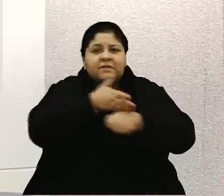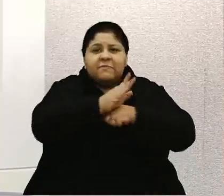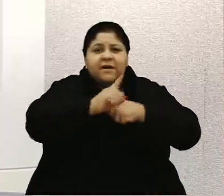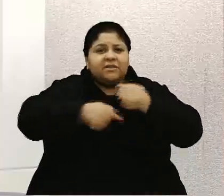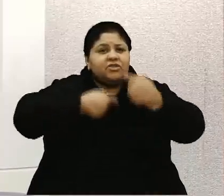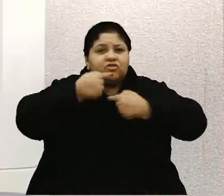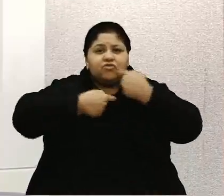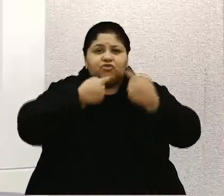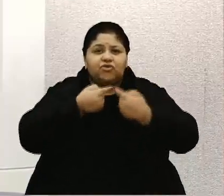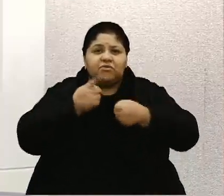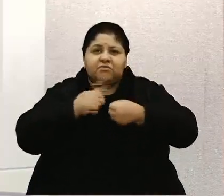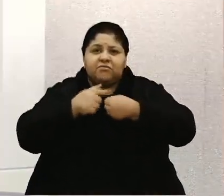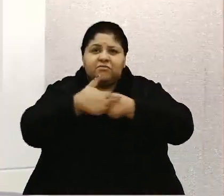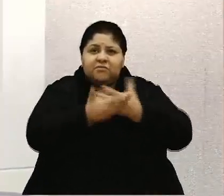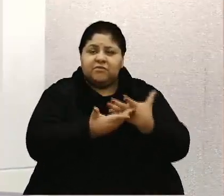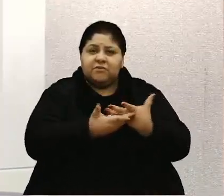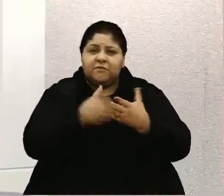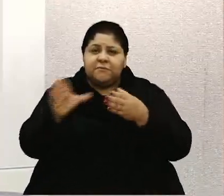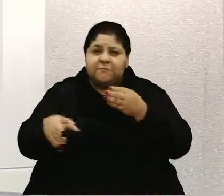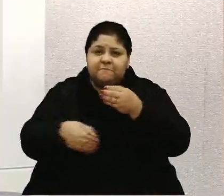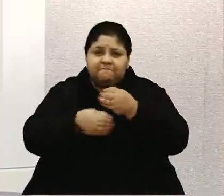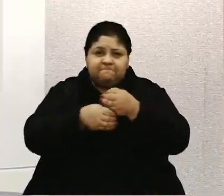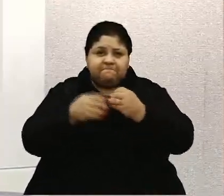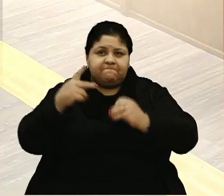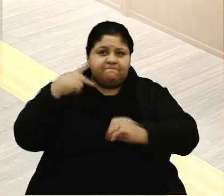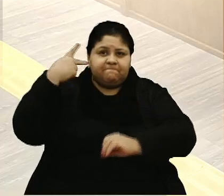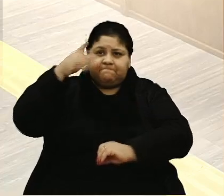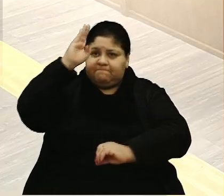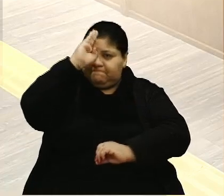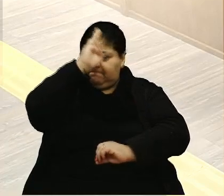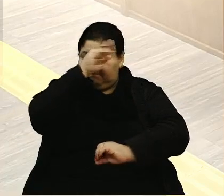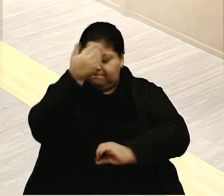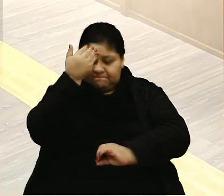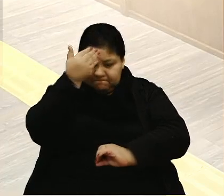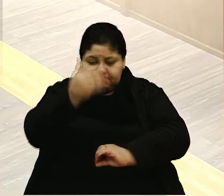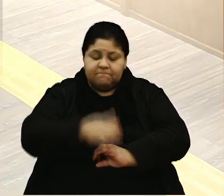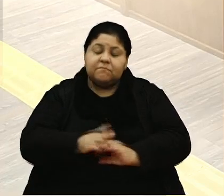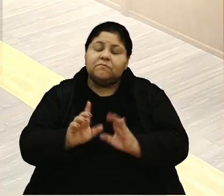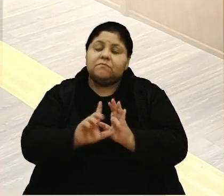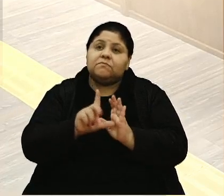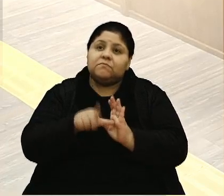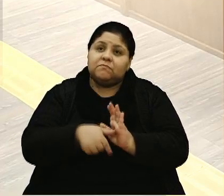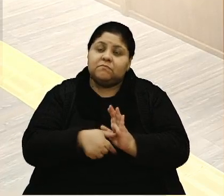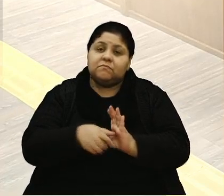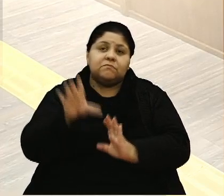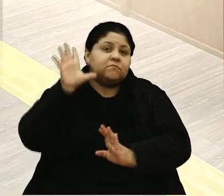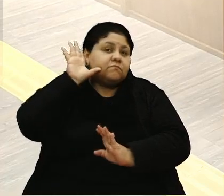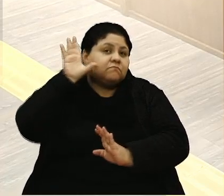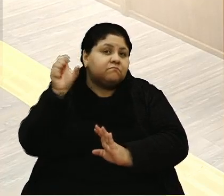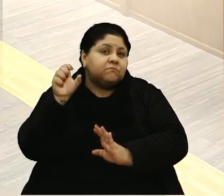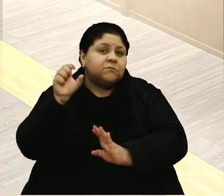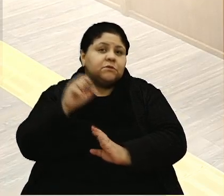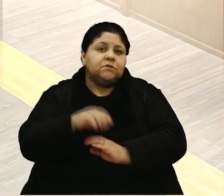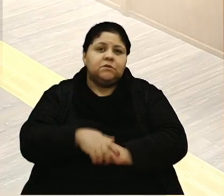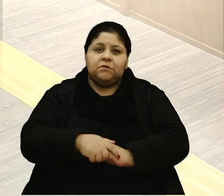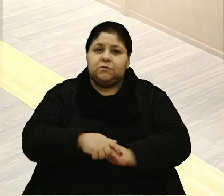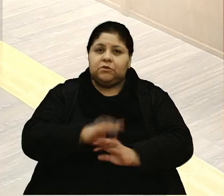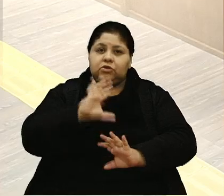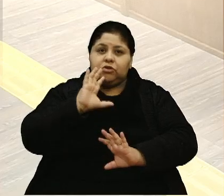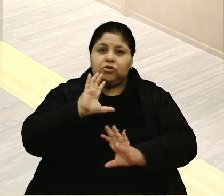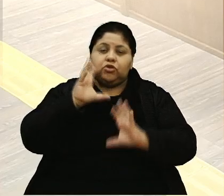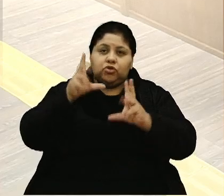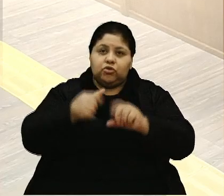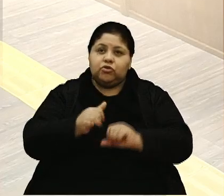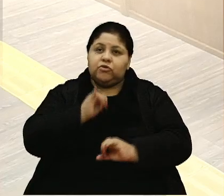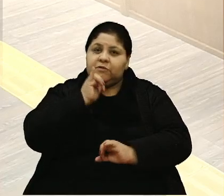da cidade, chegar a denominadores. Sua parte, vereador Bressan. Obrigado, vereador Scalco. Eu, depois de escutar todas as declarações